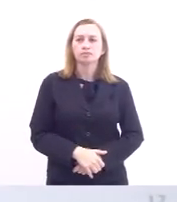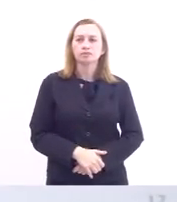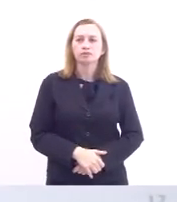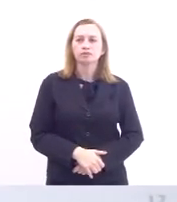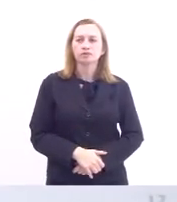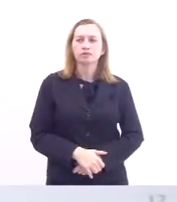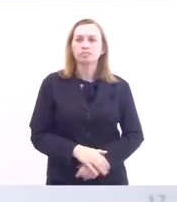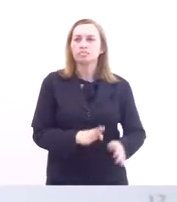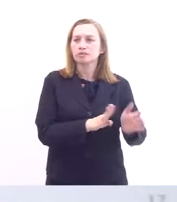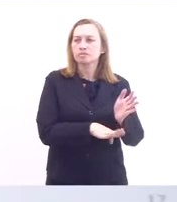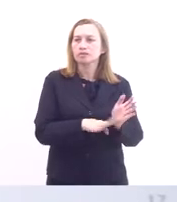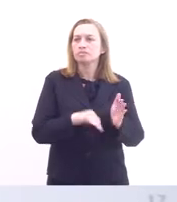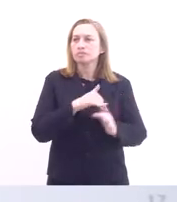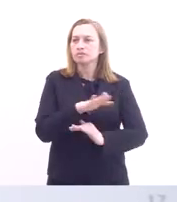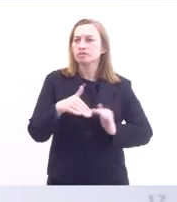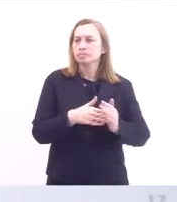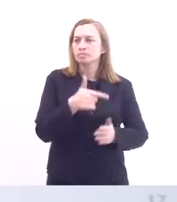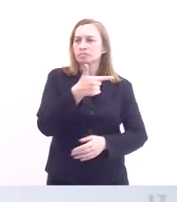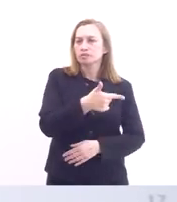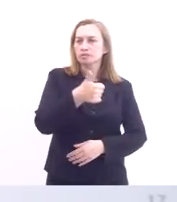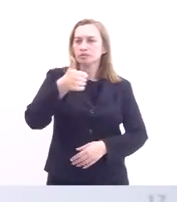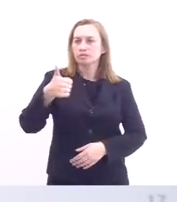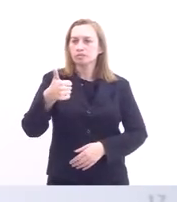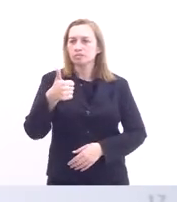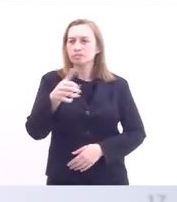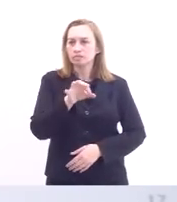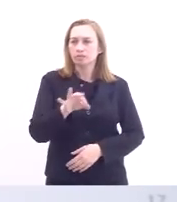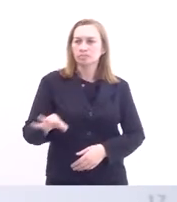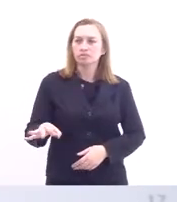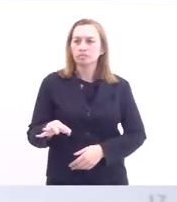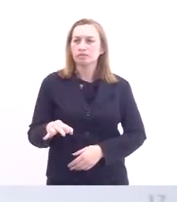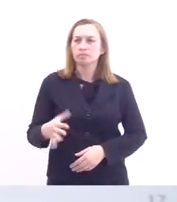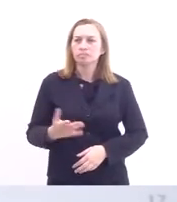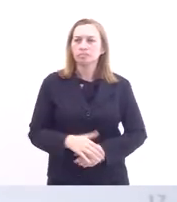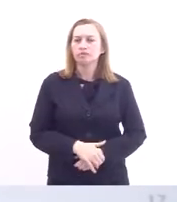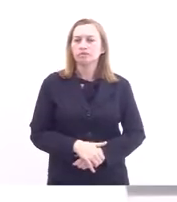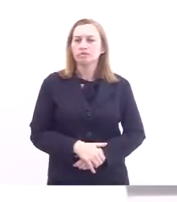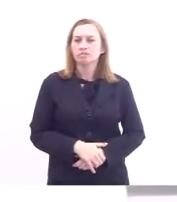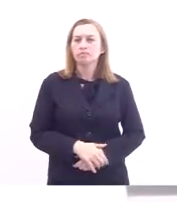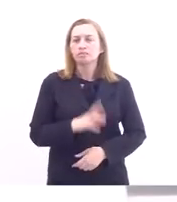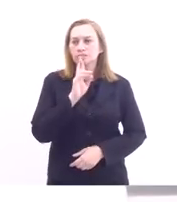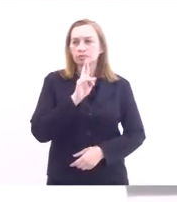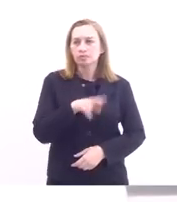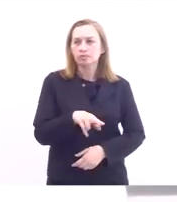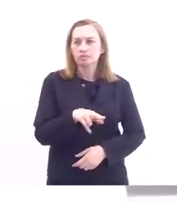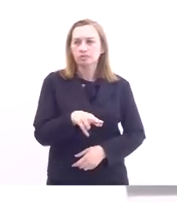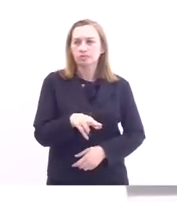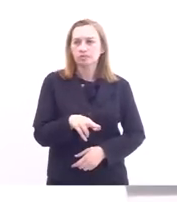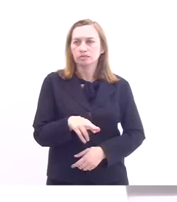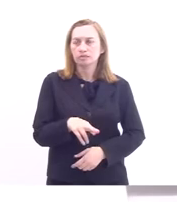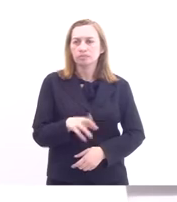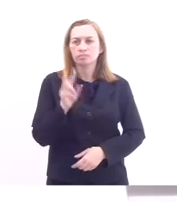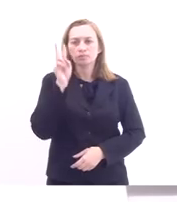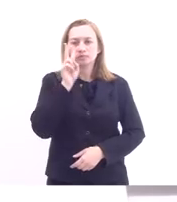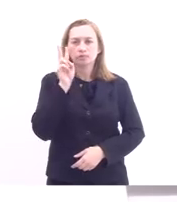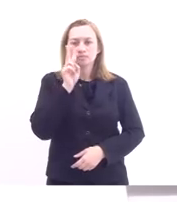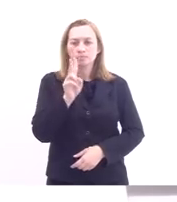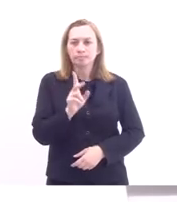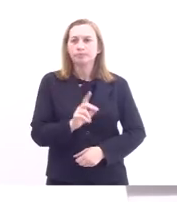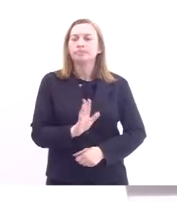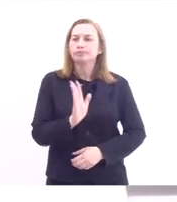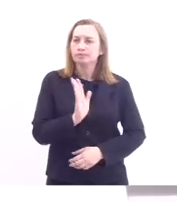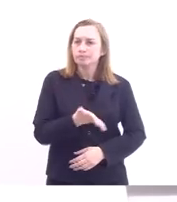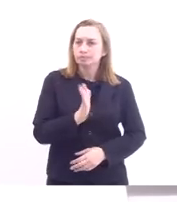das despesas totais, 21%, chegando no resultado orçamentário, aqui, lembrando, a gente